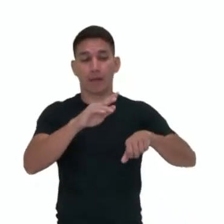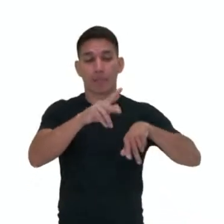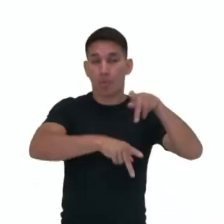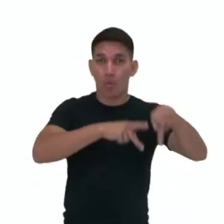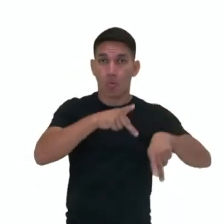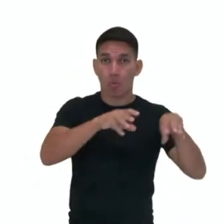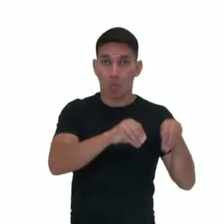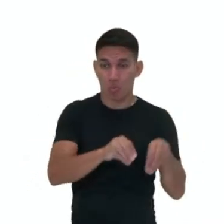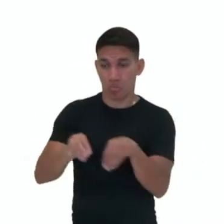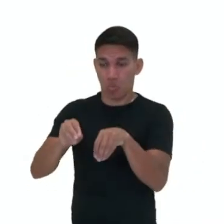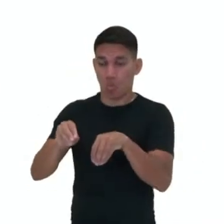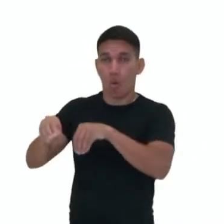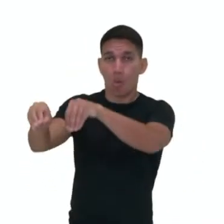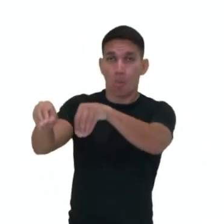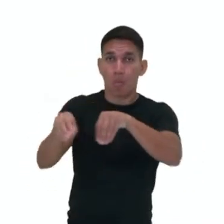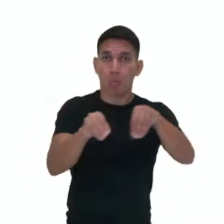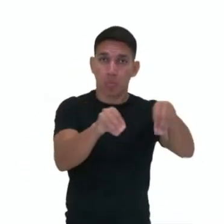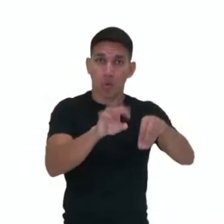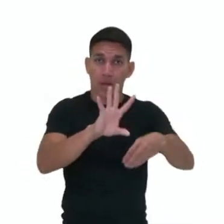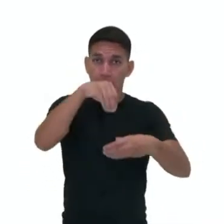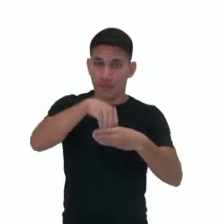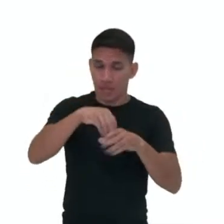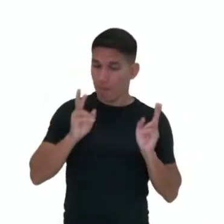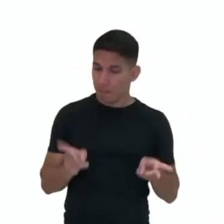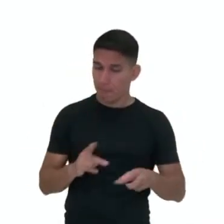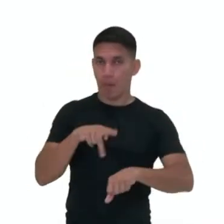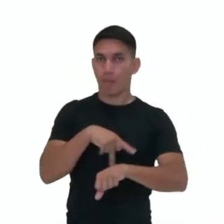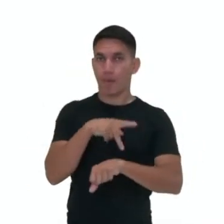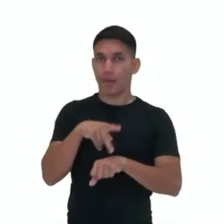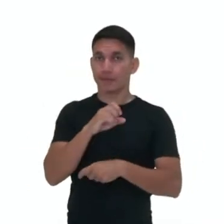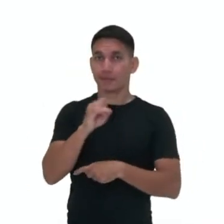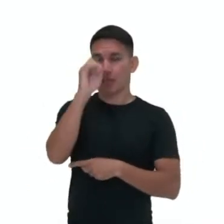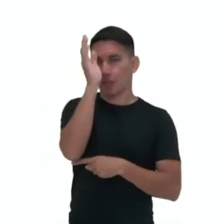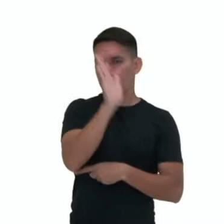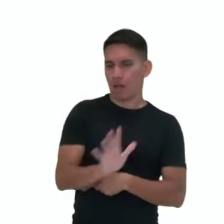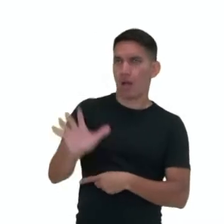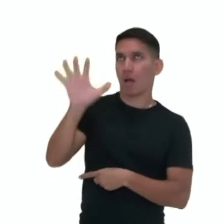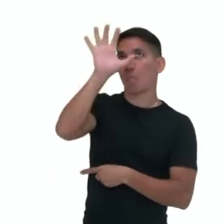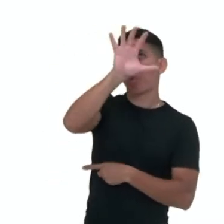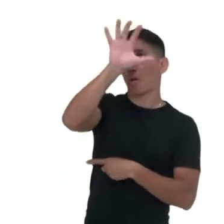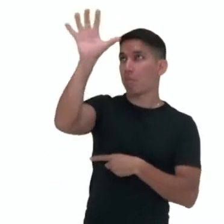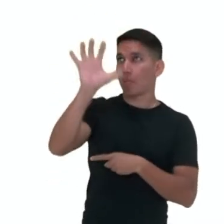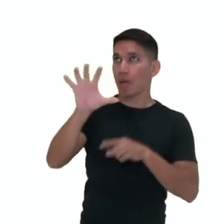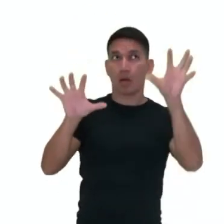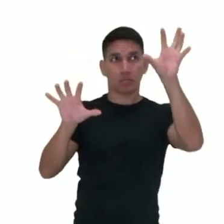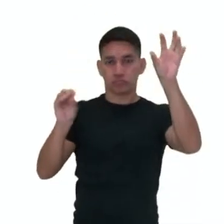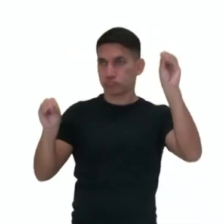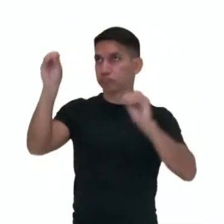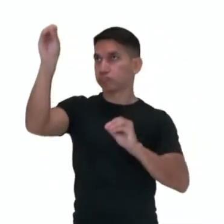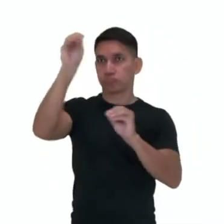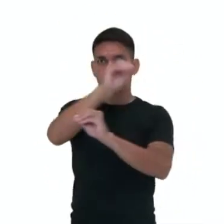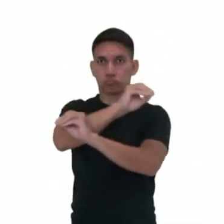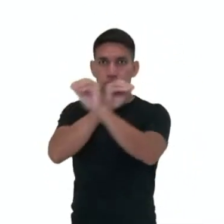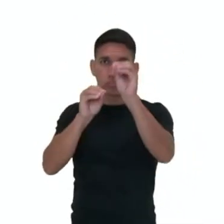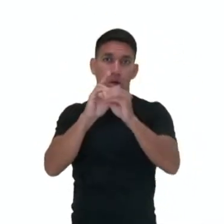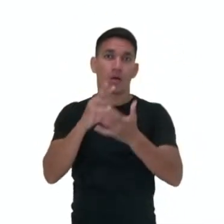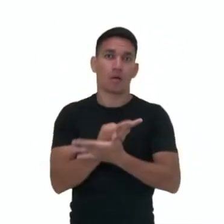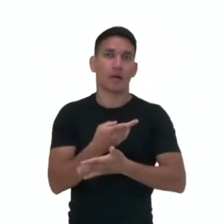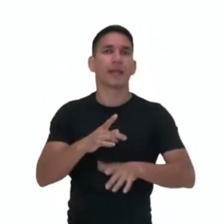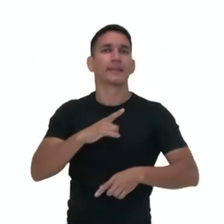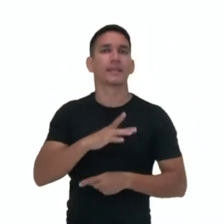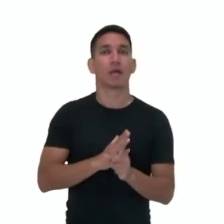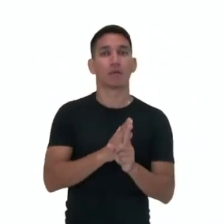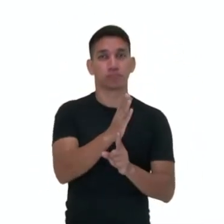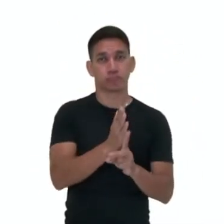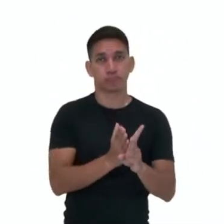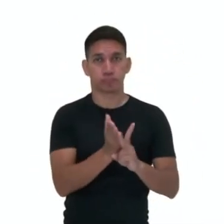desloca dentro de um mesmo país, seja de uma região para outra, né? Enfim. E tem dois tipos dentro da região